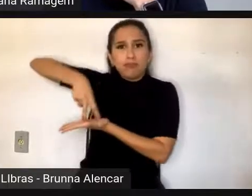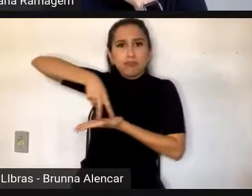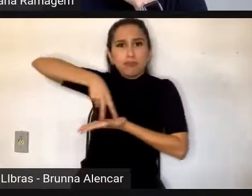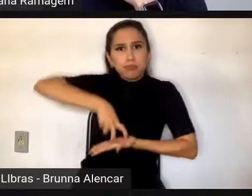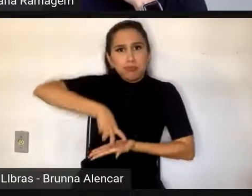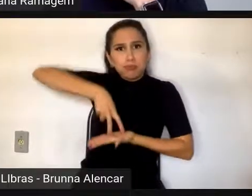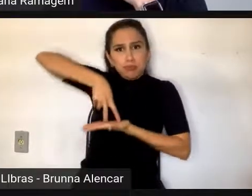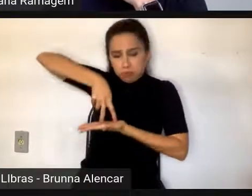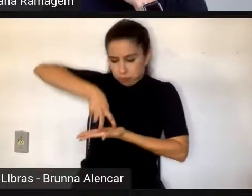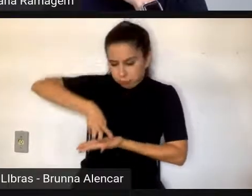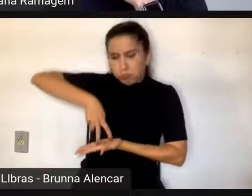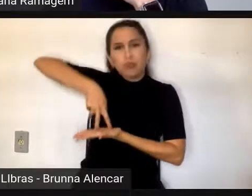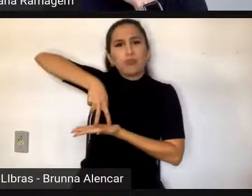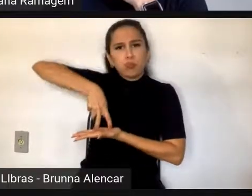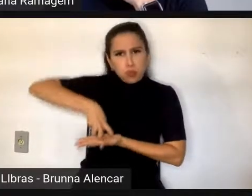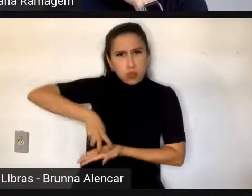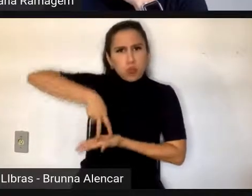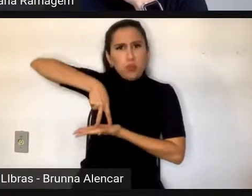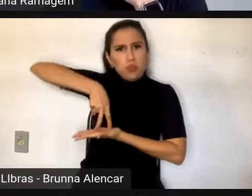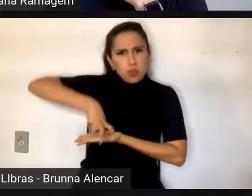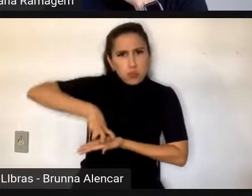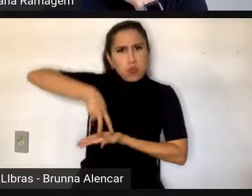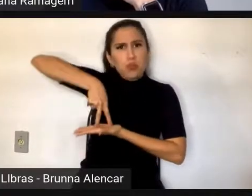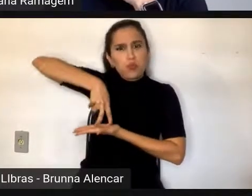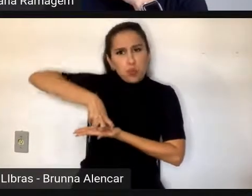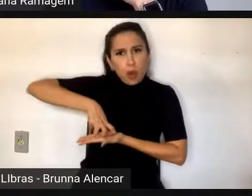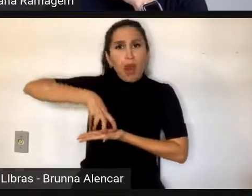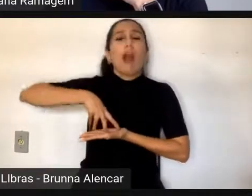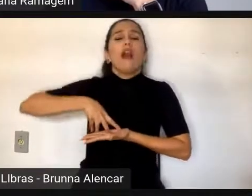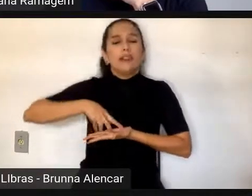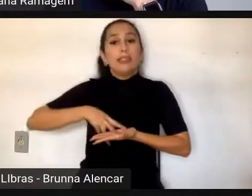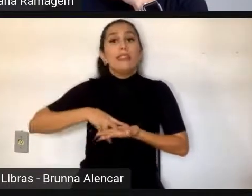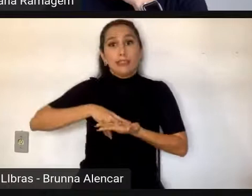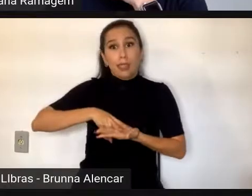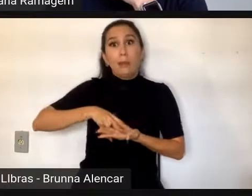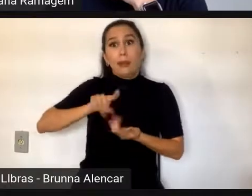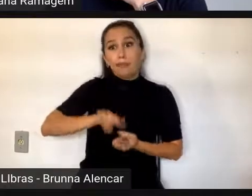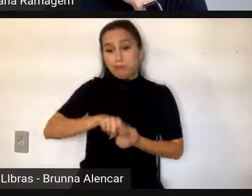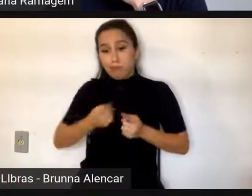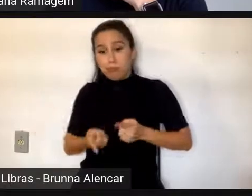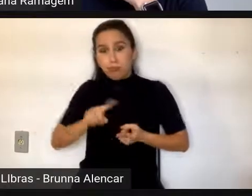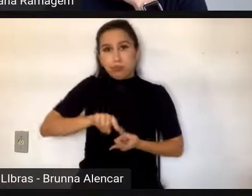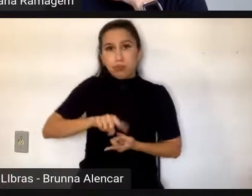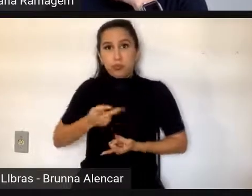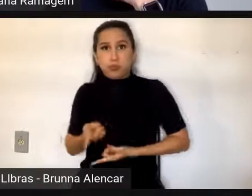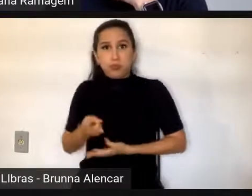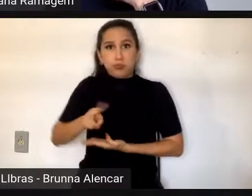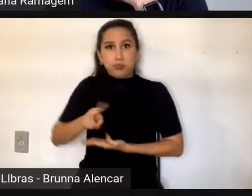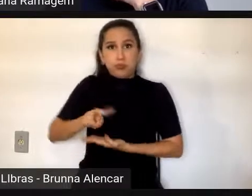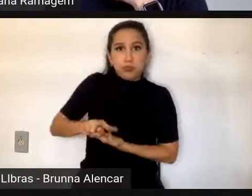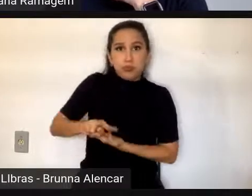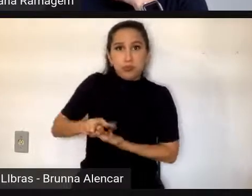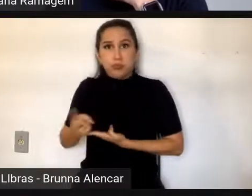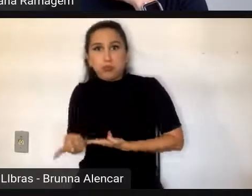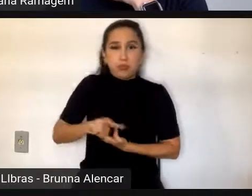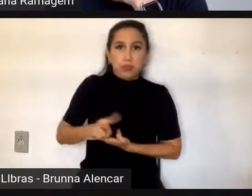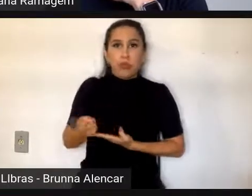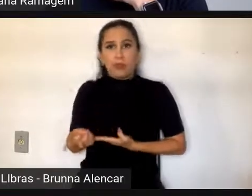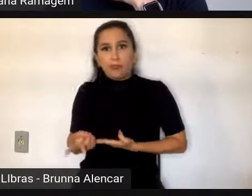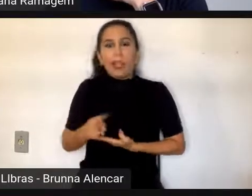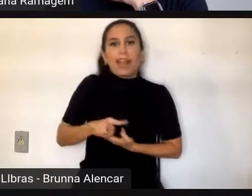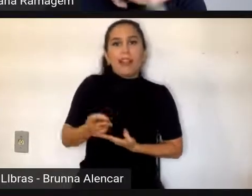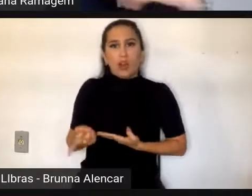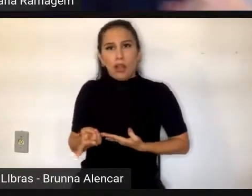adaptando, sempre de preferência intercalando atividades cardiorrespiratórias com atividades de